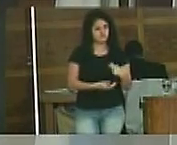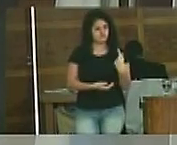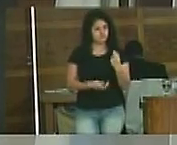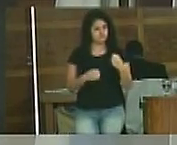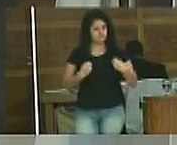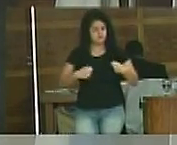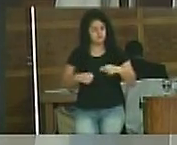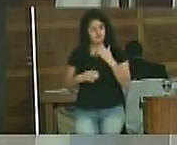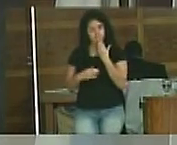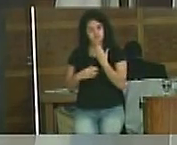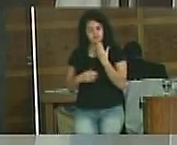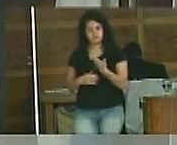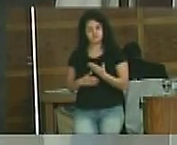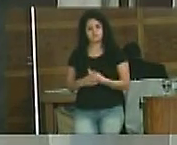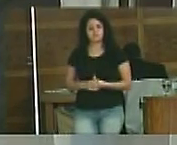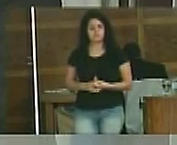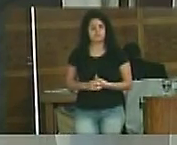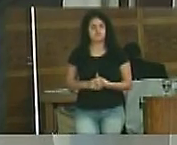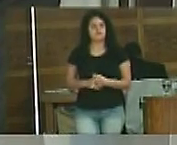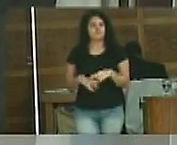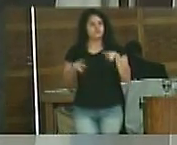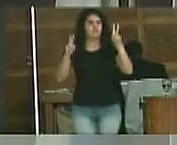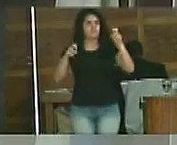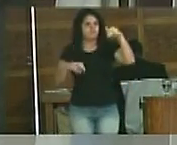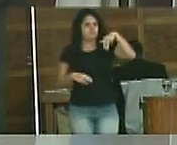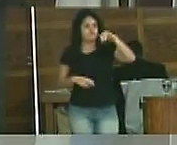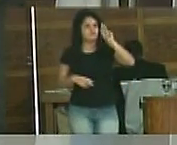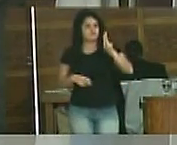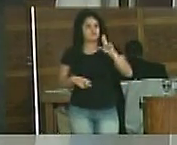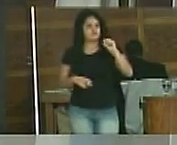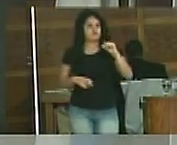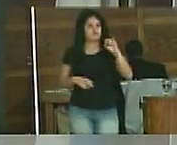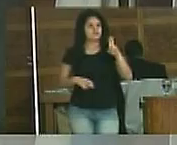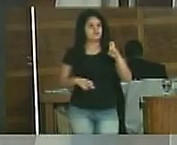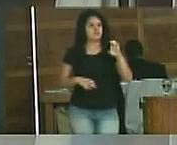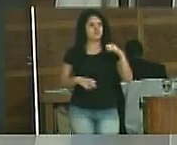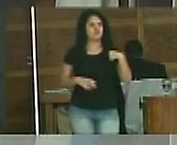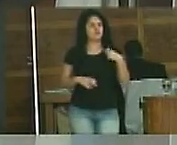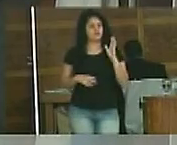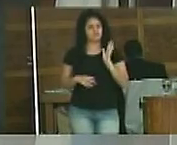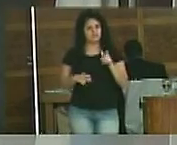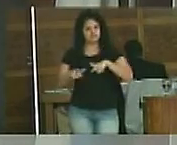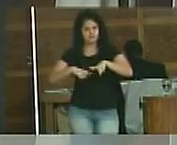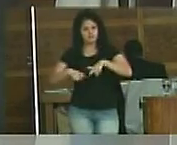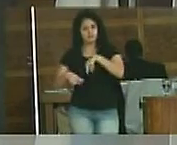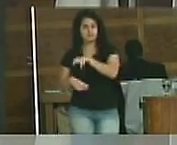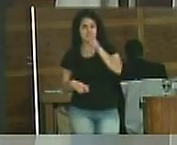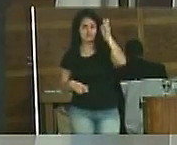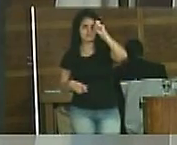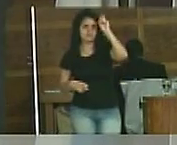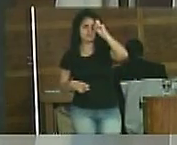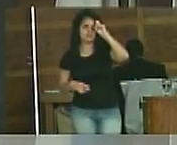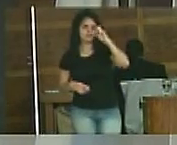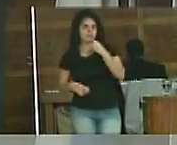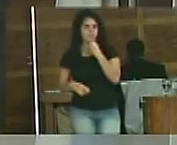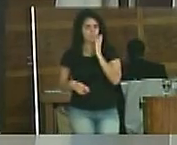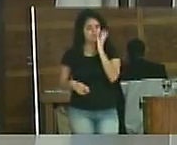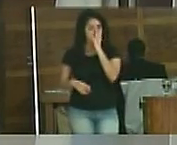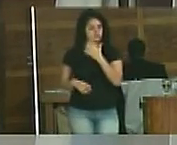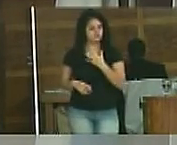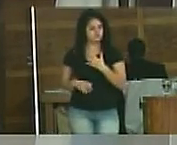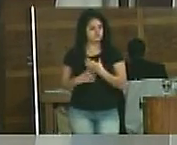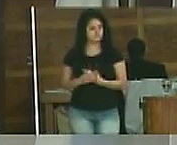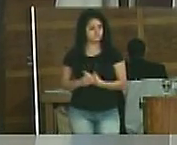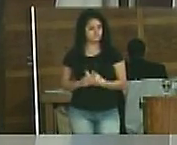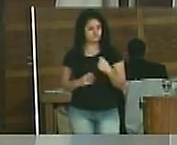para cobrar. Na questão do museu, né? Eu já trabalhei lá na Quinta da Boa Vista, quando eu entrei novo para a